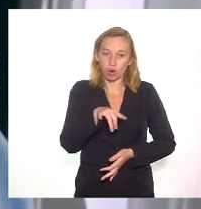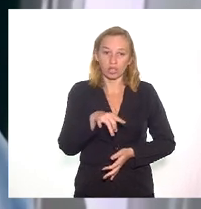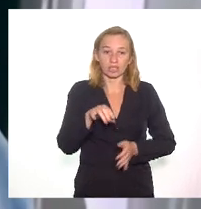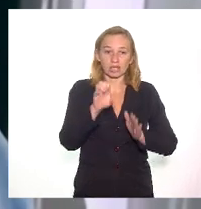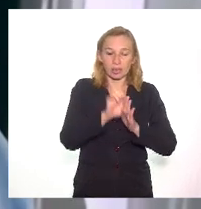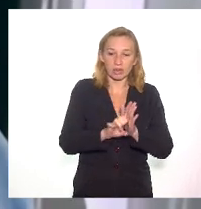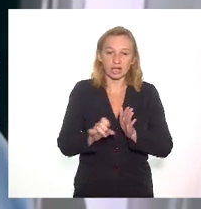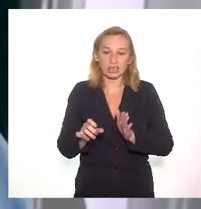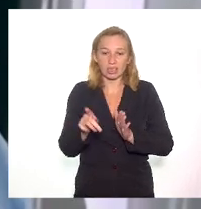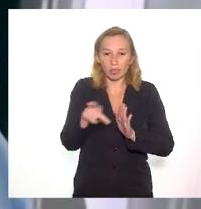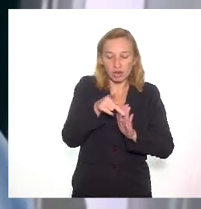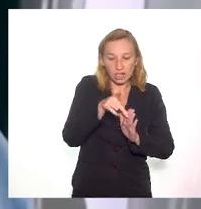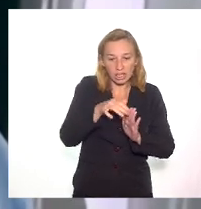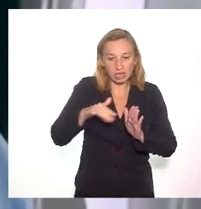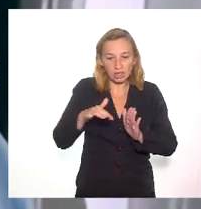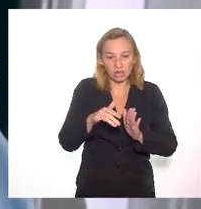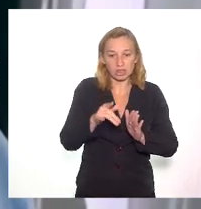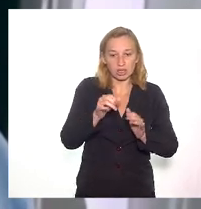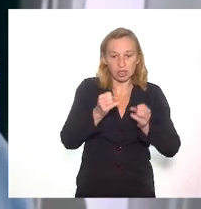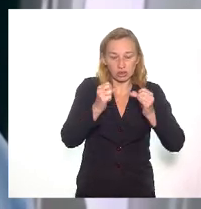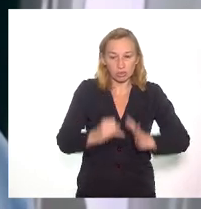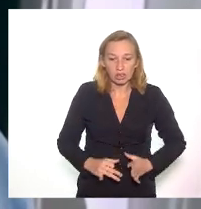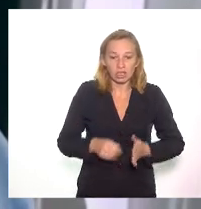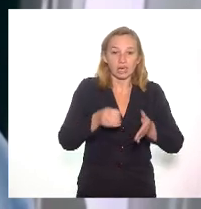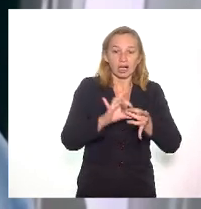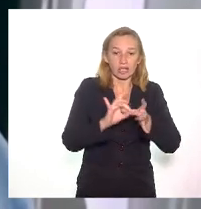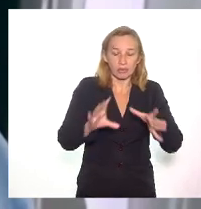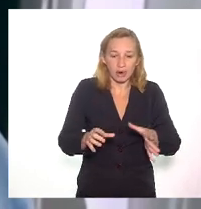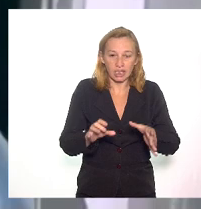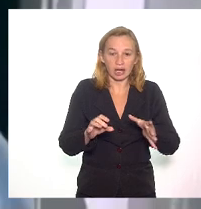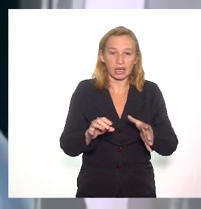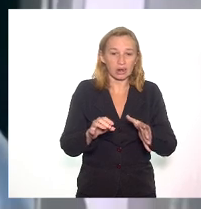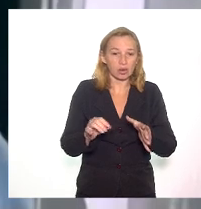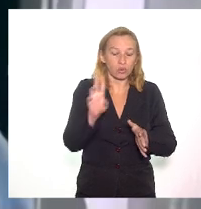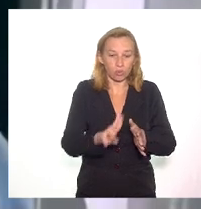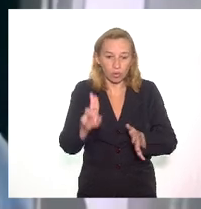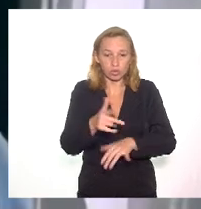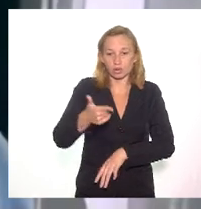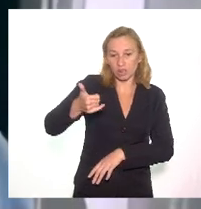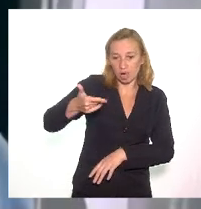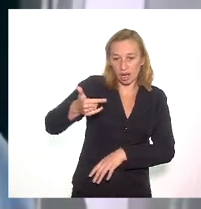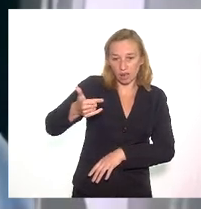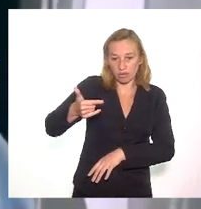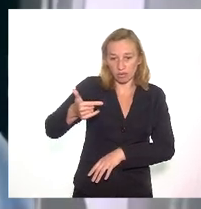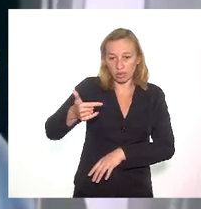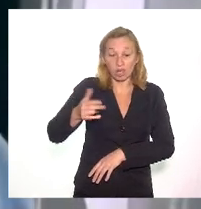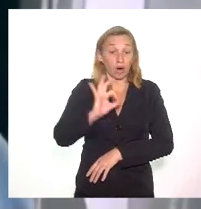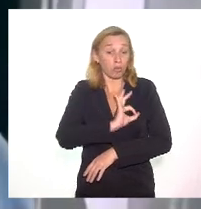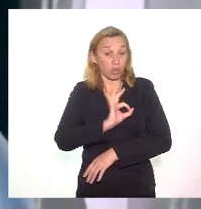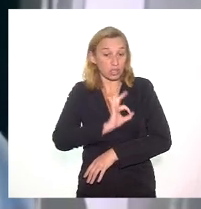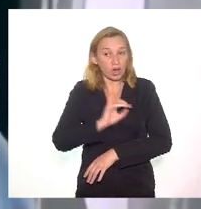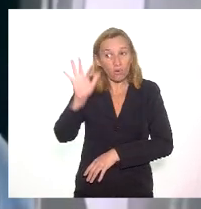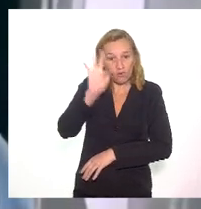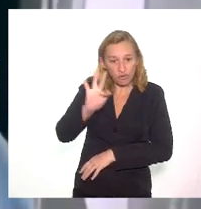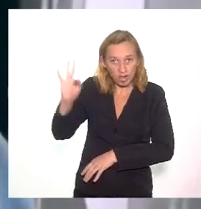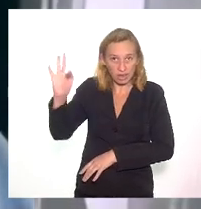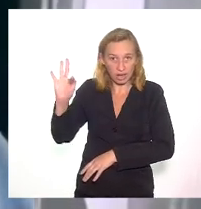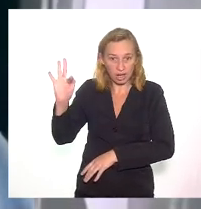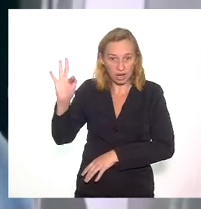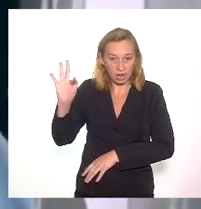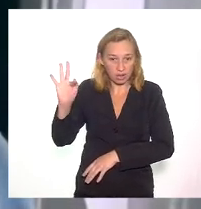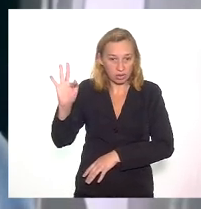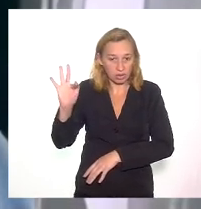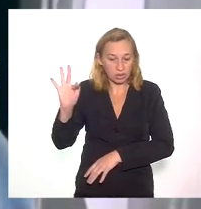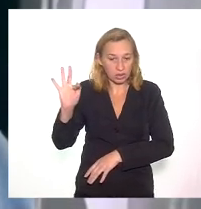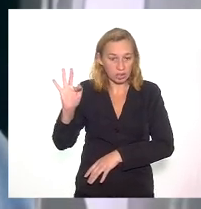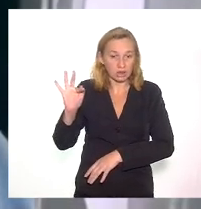dessa portaria, diz o seguinte: autoriza e regulamenta o acautelamento e uso de arma de fogo aos policiais federais por